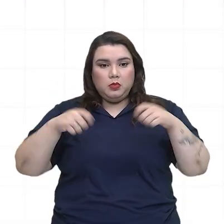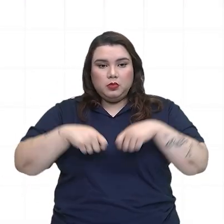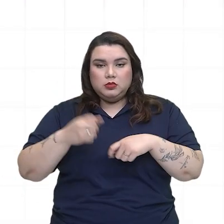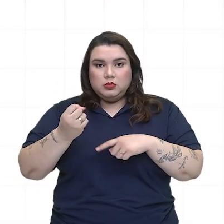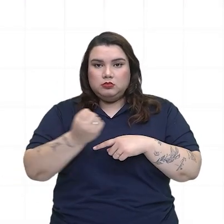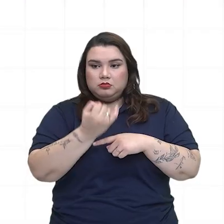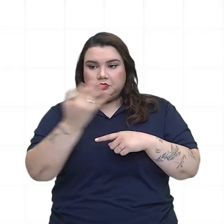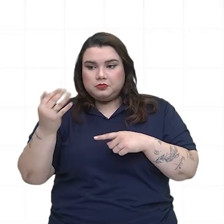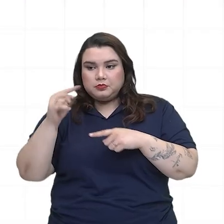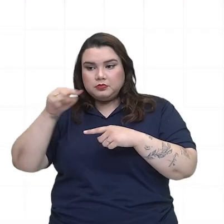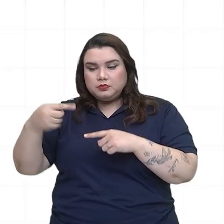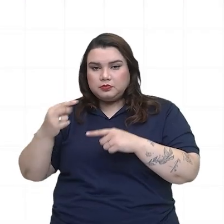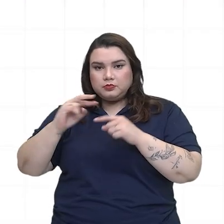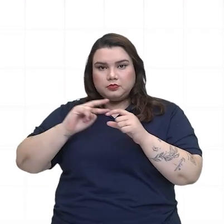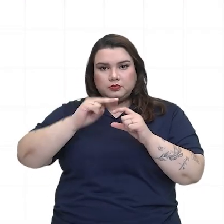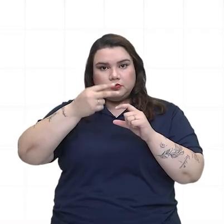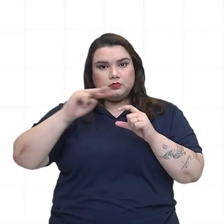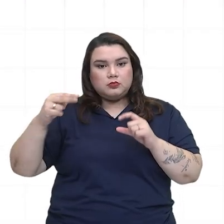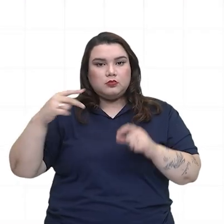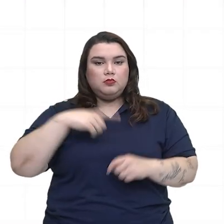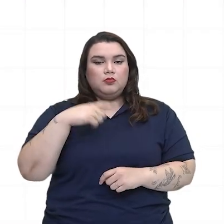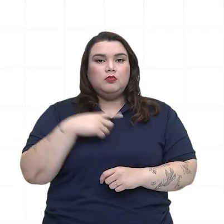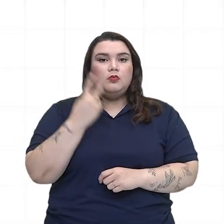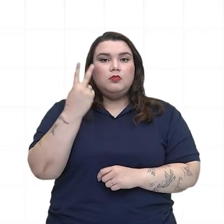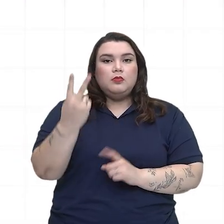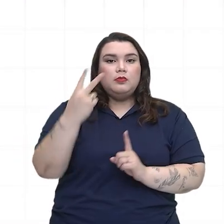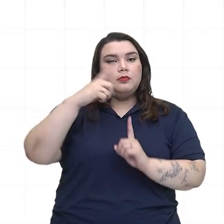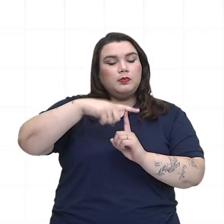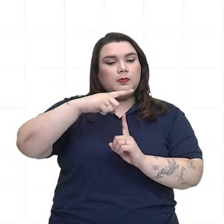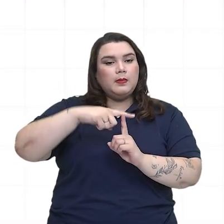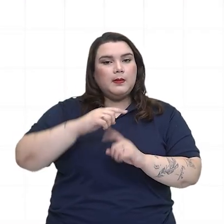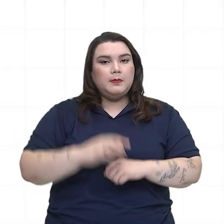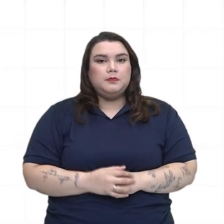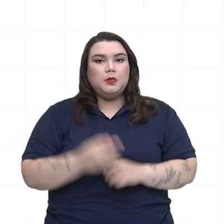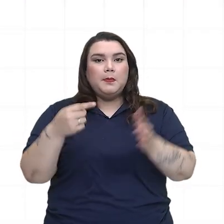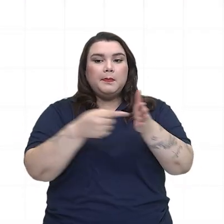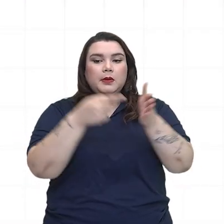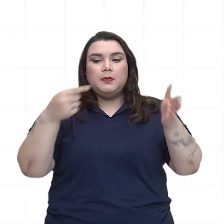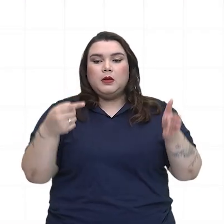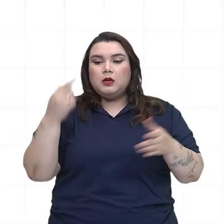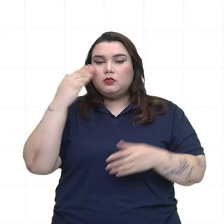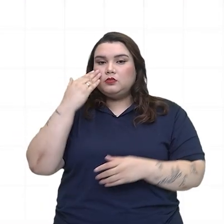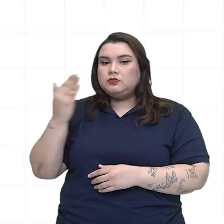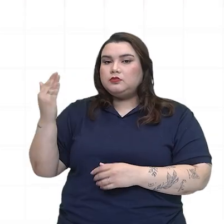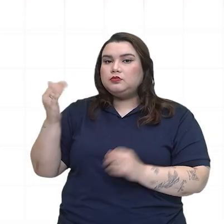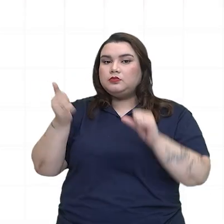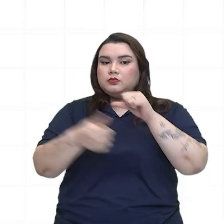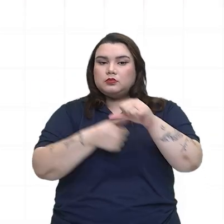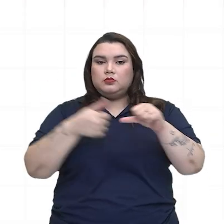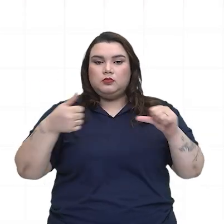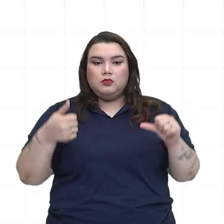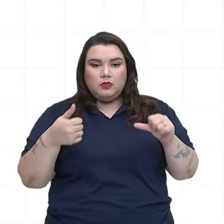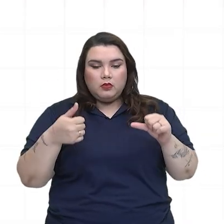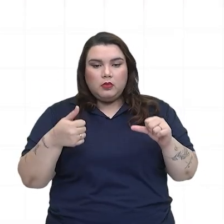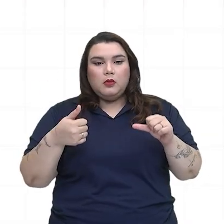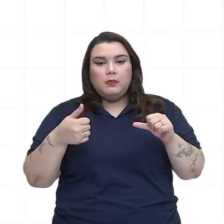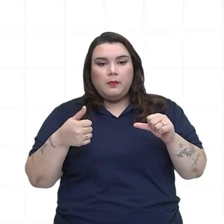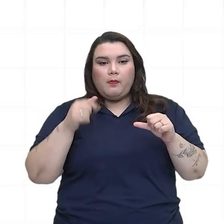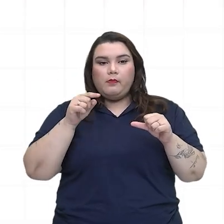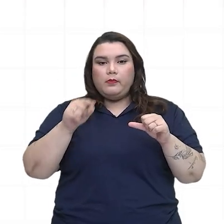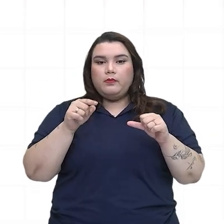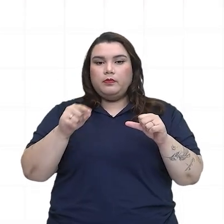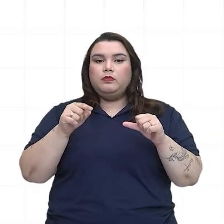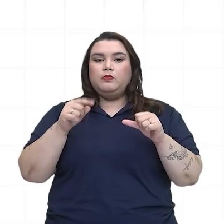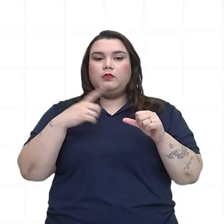tem 2 modos de fazer. Qual o primeiro deles? A gente vai transformar os fatores iguais